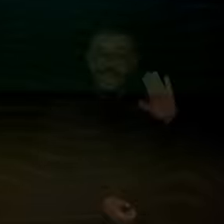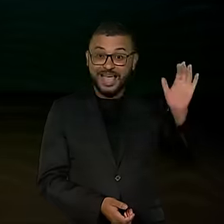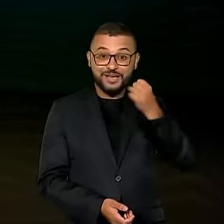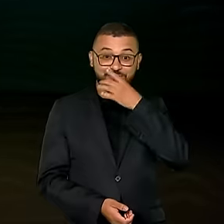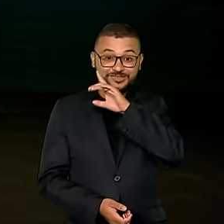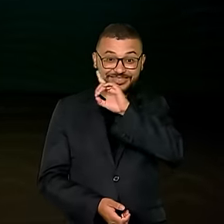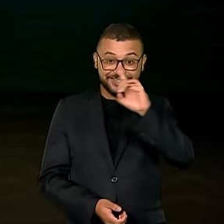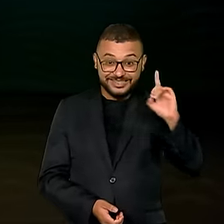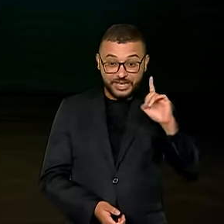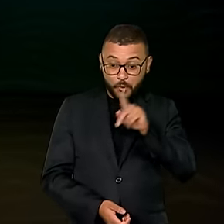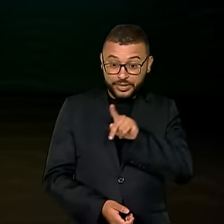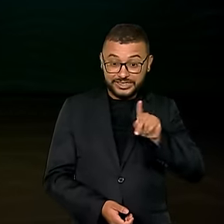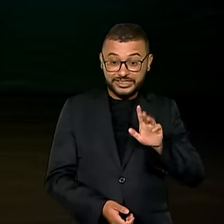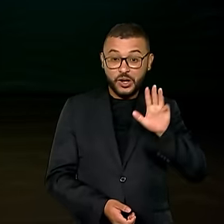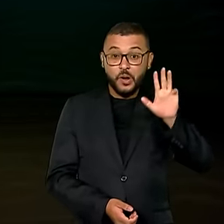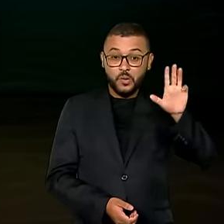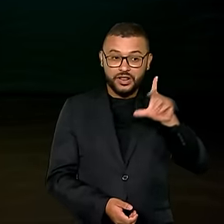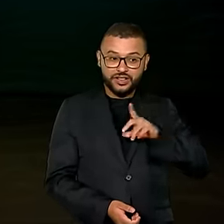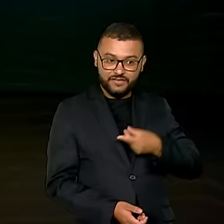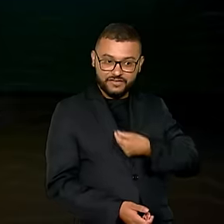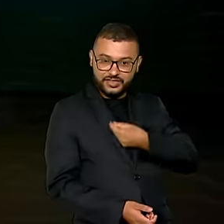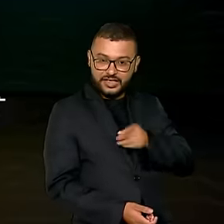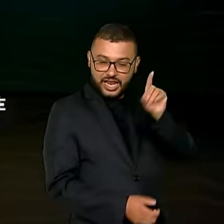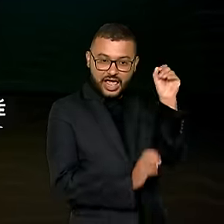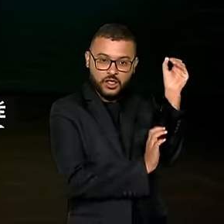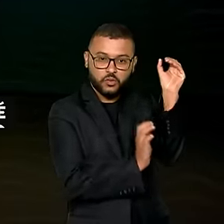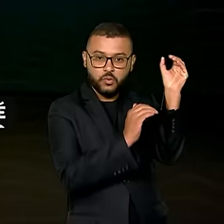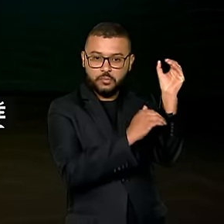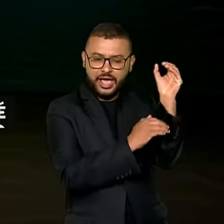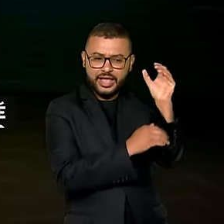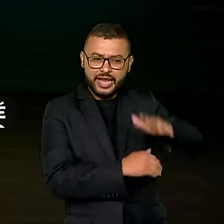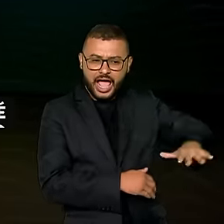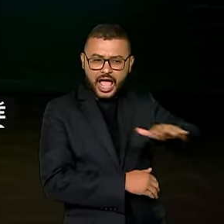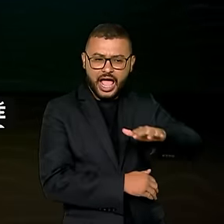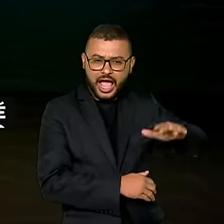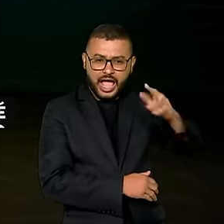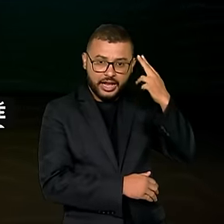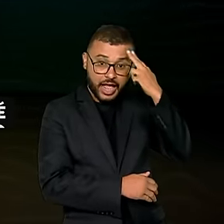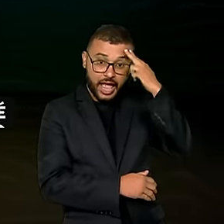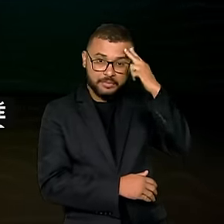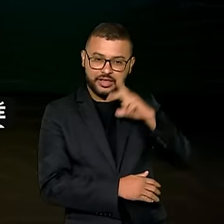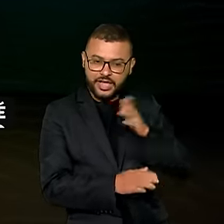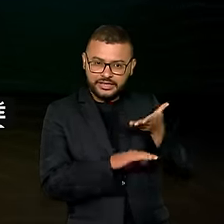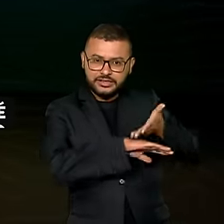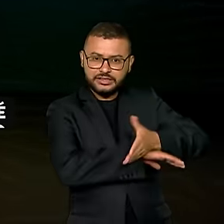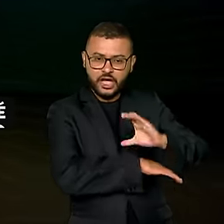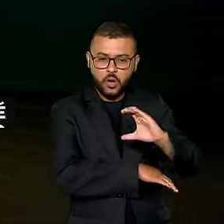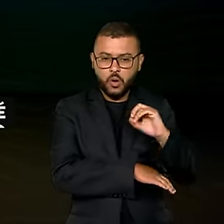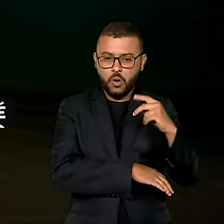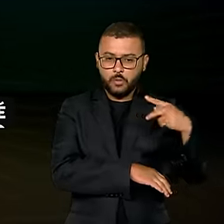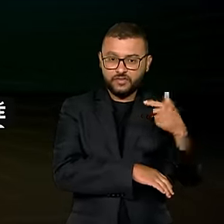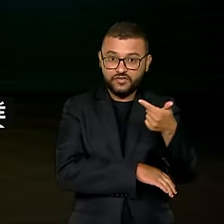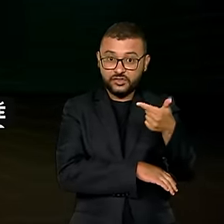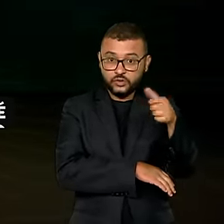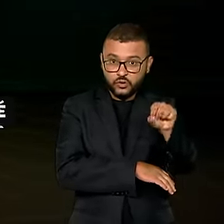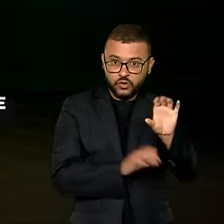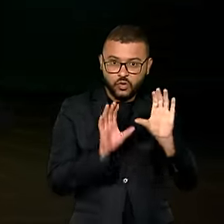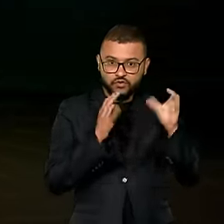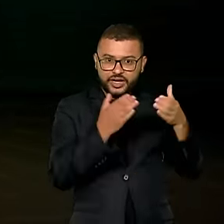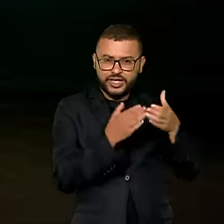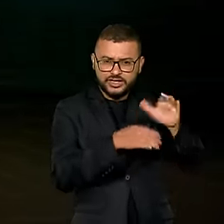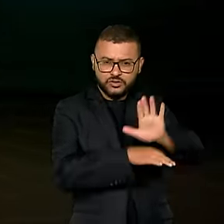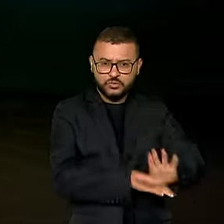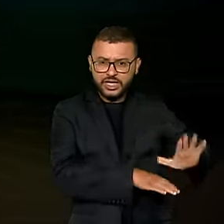Olá, bom dia. O presidente Lula está em Dubai, nos Emirados Árabes, onde participa da COP28, a Conferência das Nações Unidas